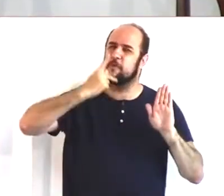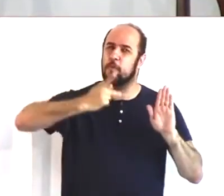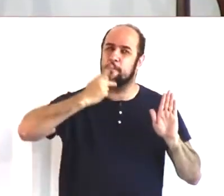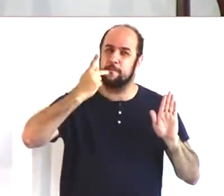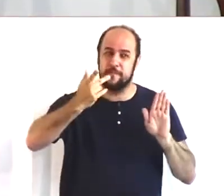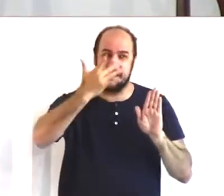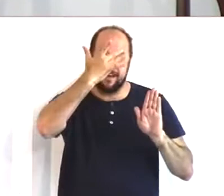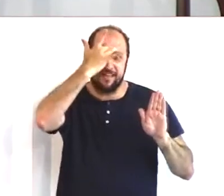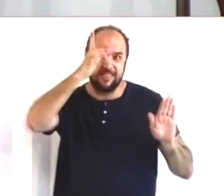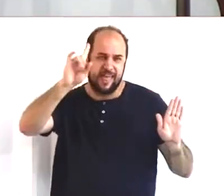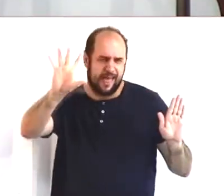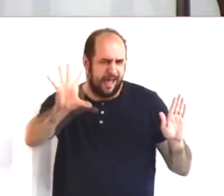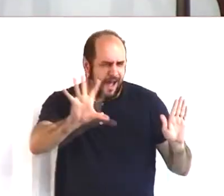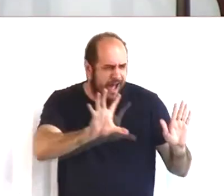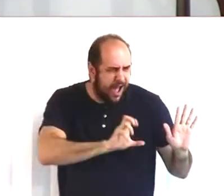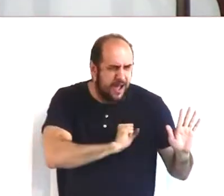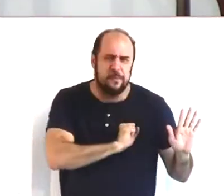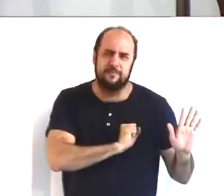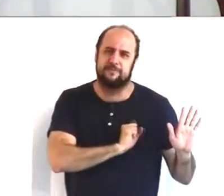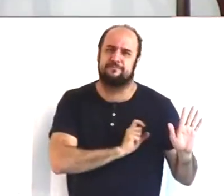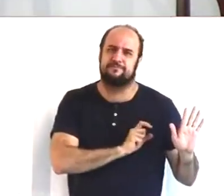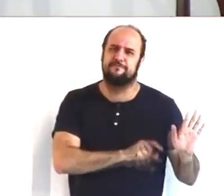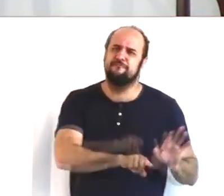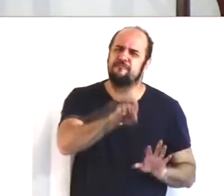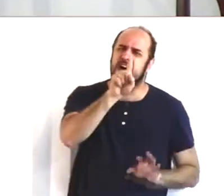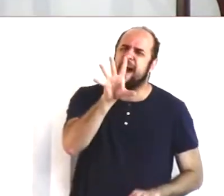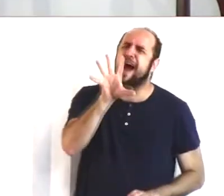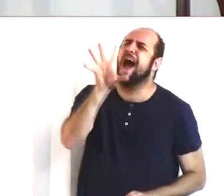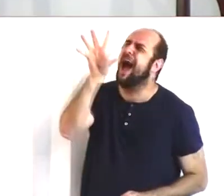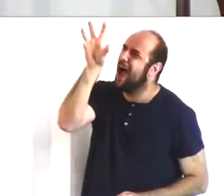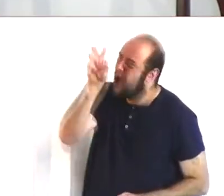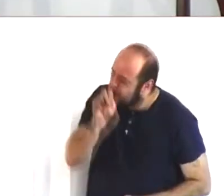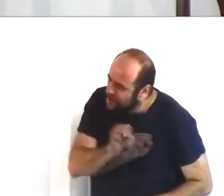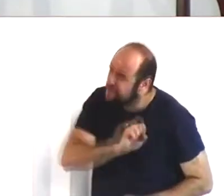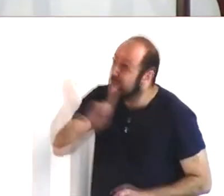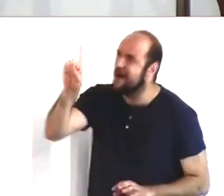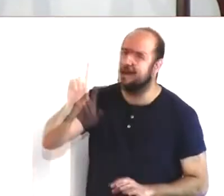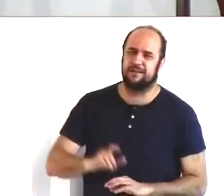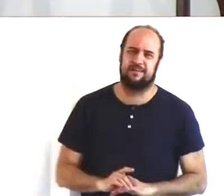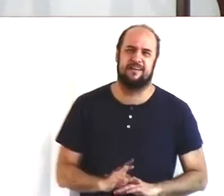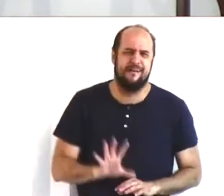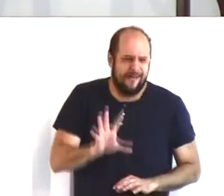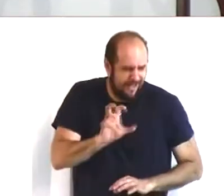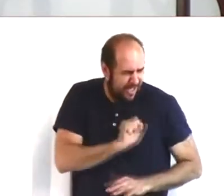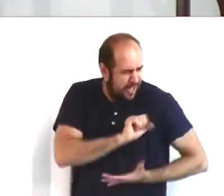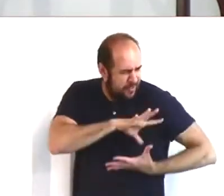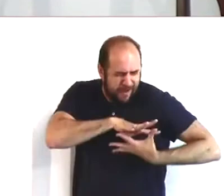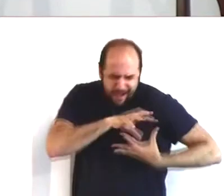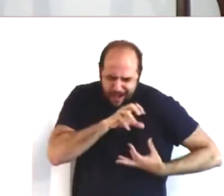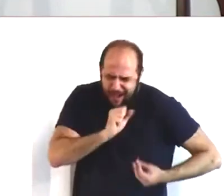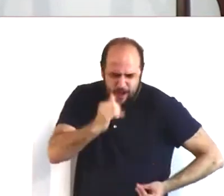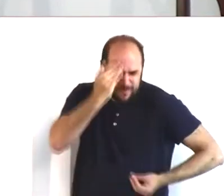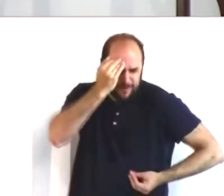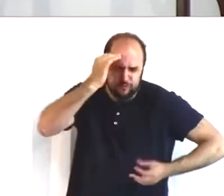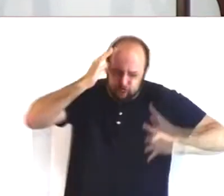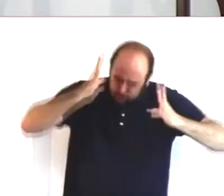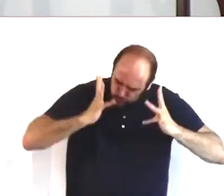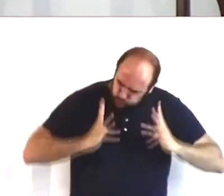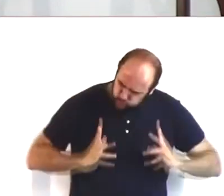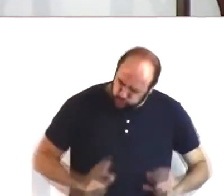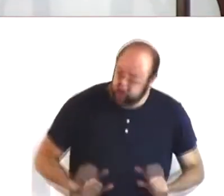ama. Ame ao Senhor de todo o seu coração, de toda a sua alma, de todo o seu